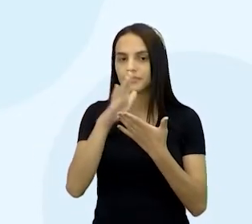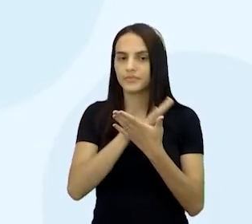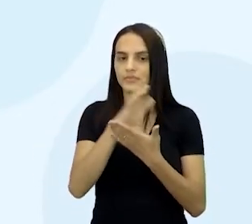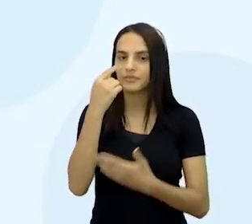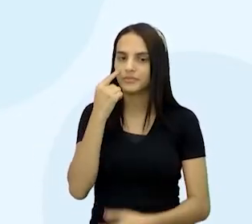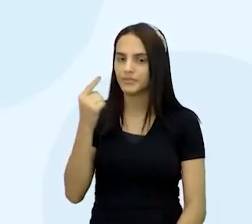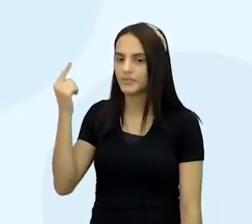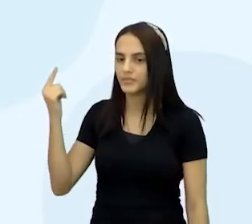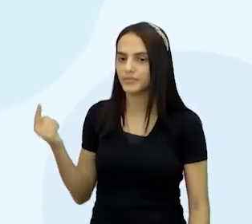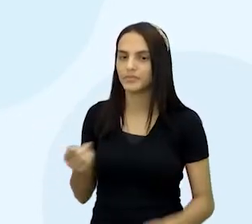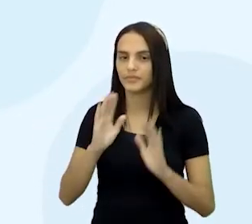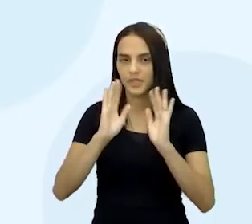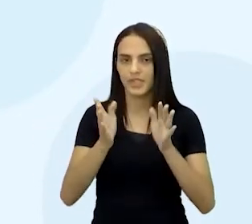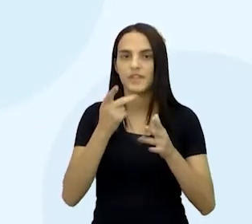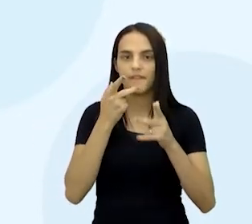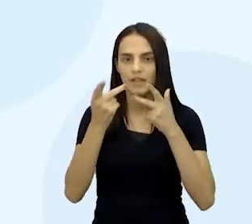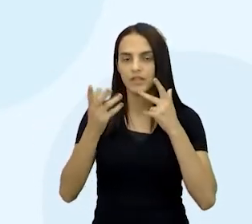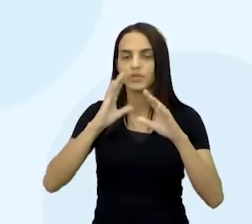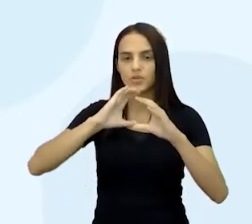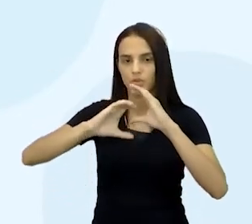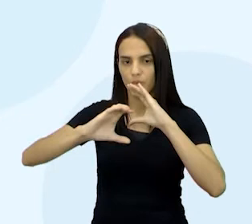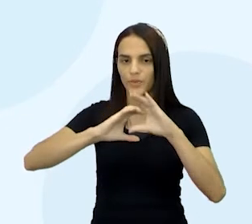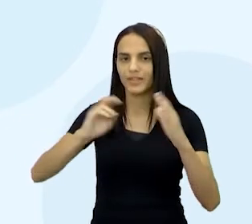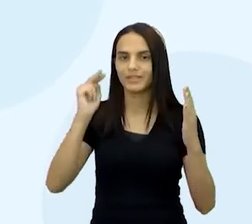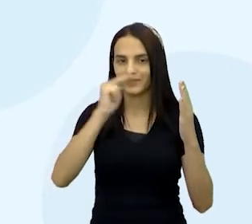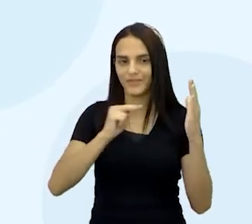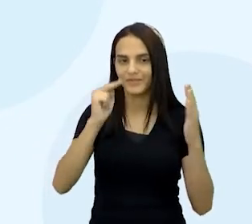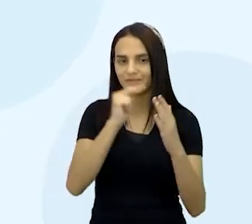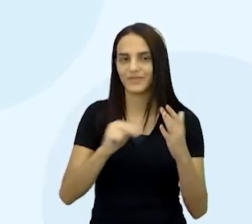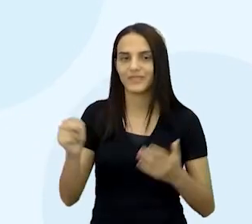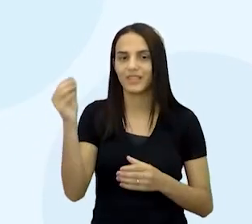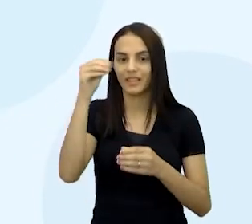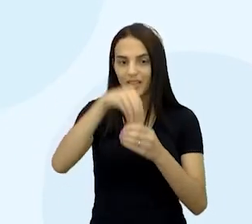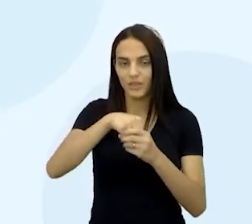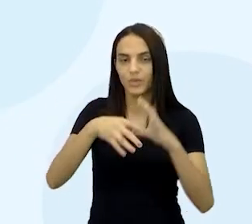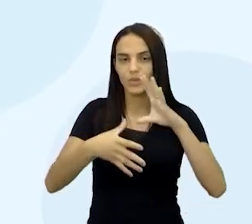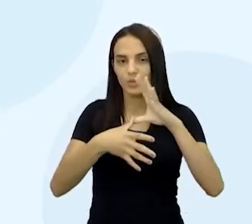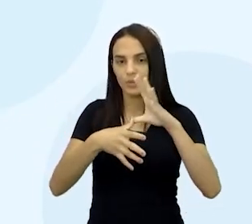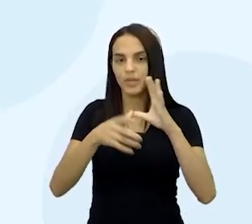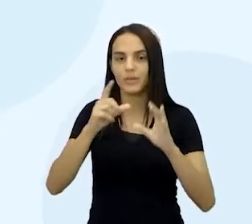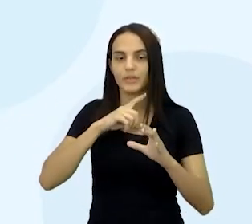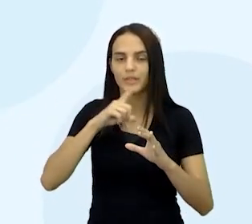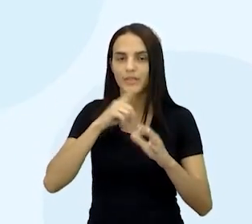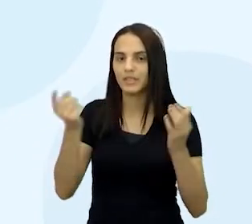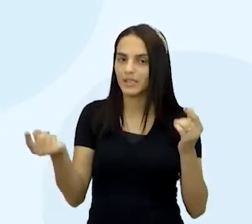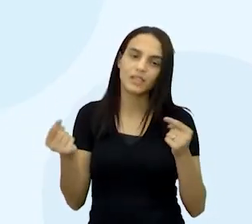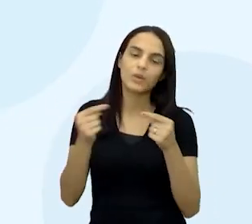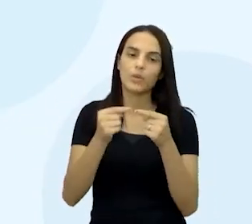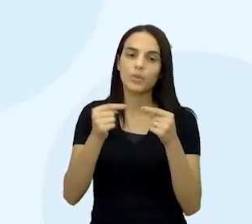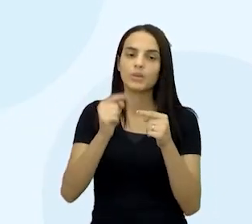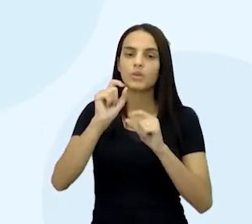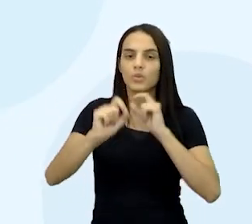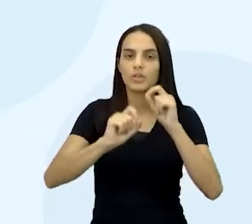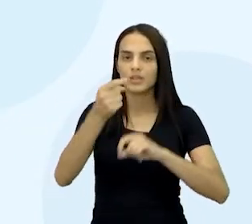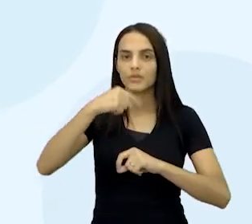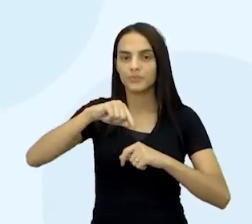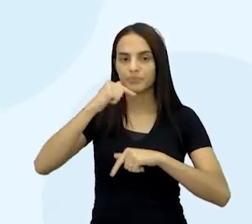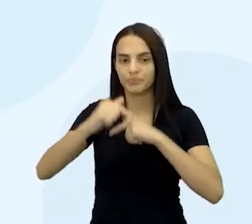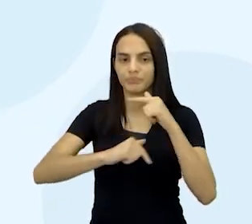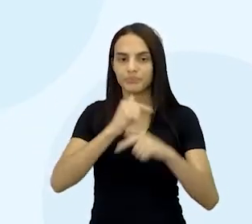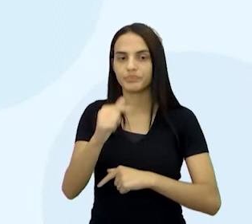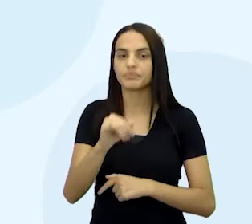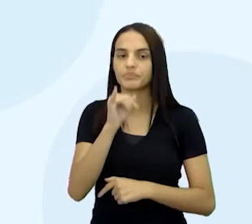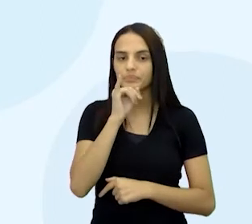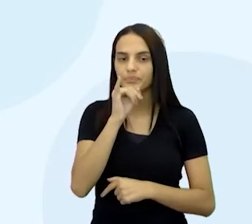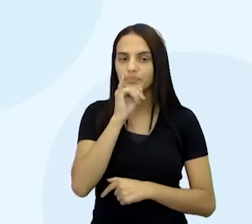olha só, já falando de comunicação visual, tá? Dentro do nosso mapa que indica o que nós estamos trabalhando nesse momento. Então a